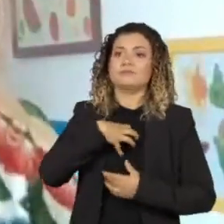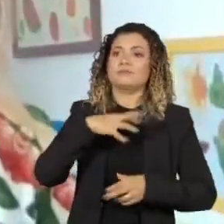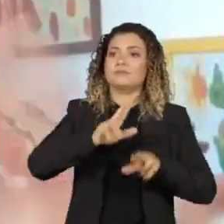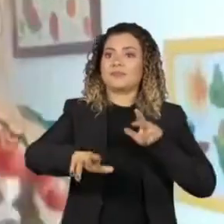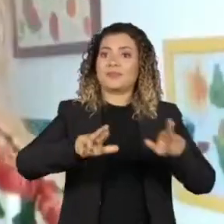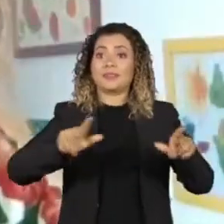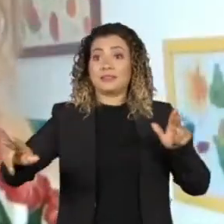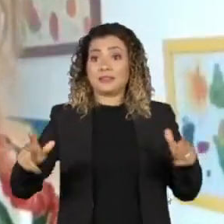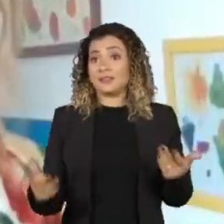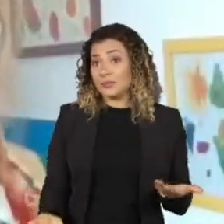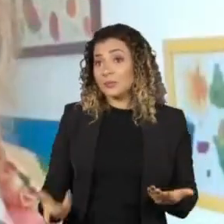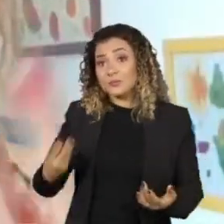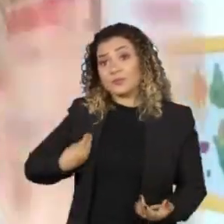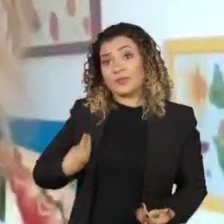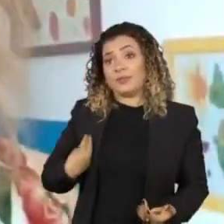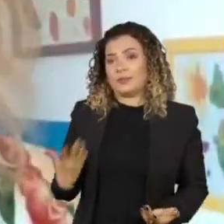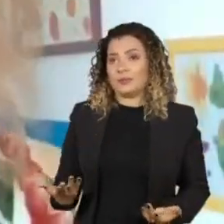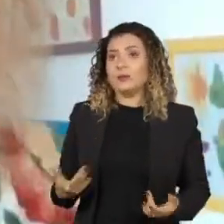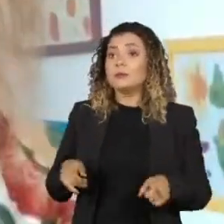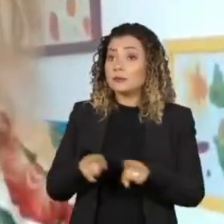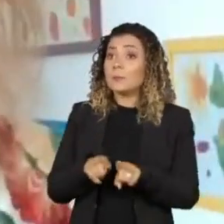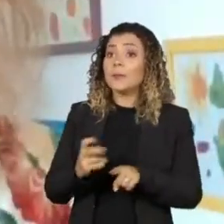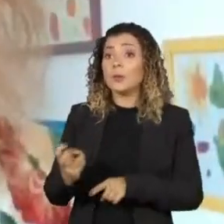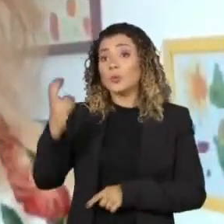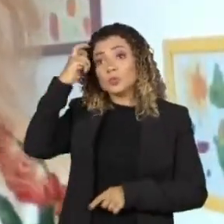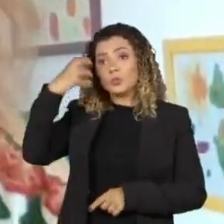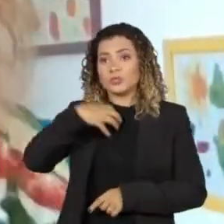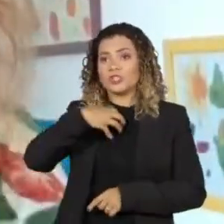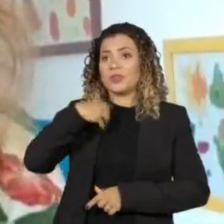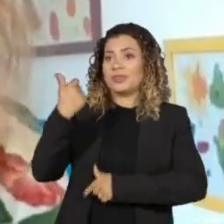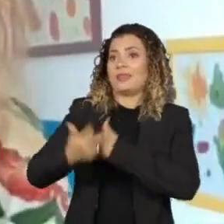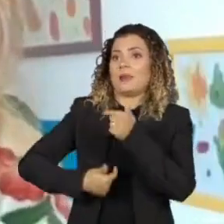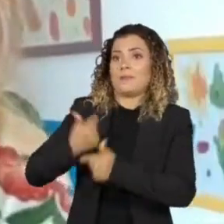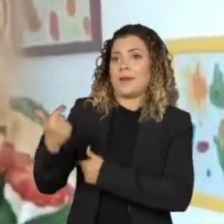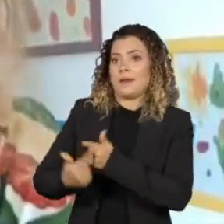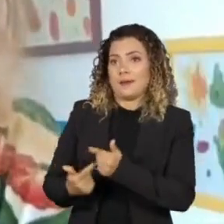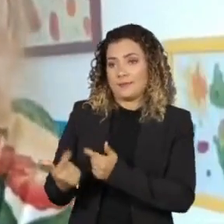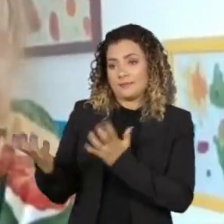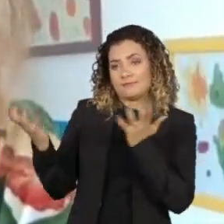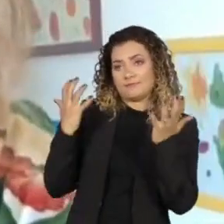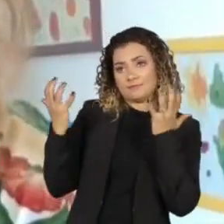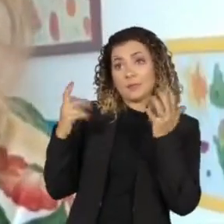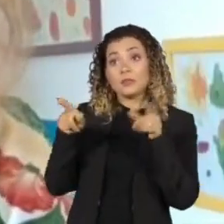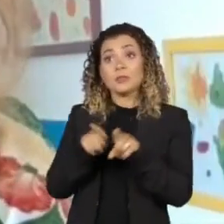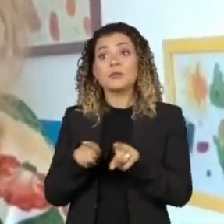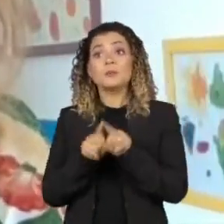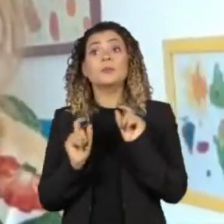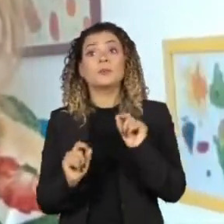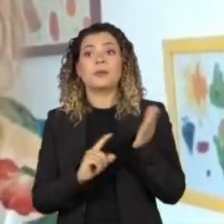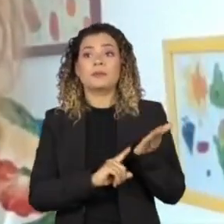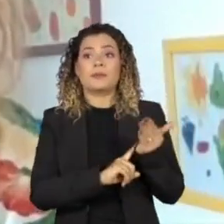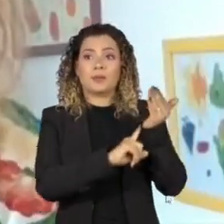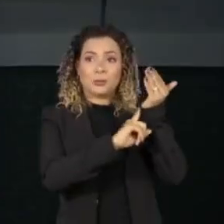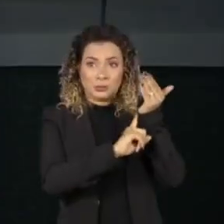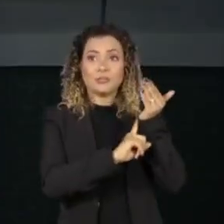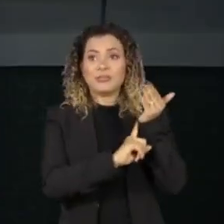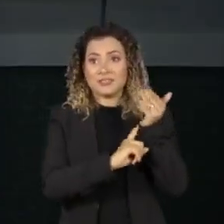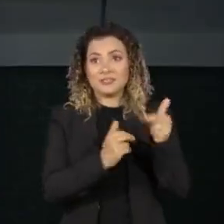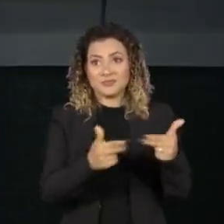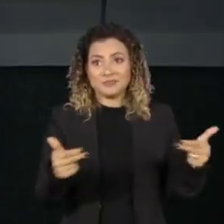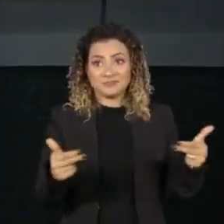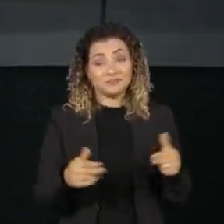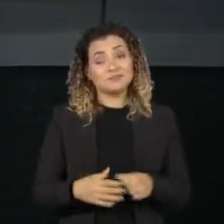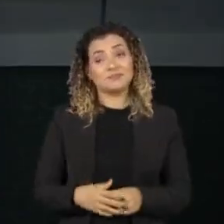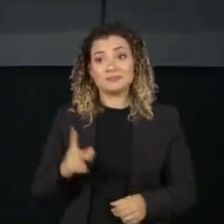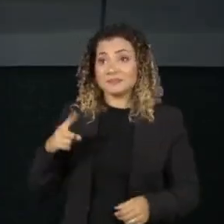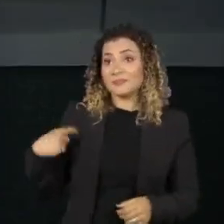ele acessa, né, no cotidiano. Entre elas, a cultura do trabalho, né? E a outra, essa coisa das tecnologias. Então, a